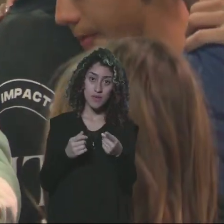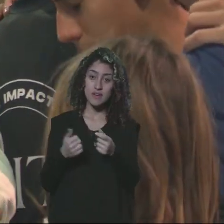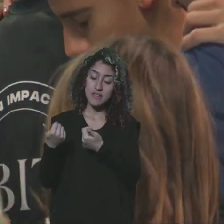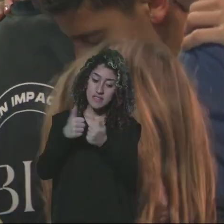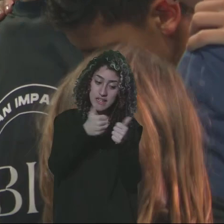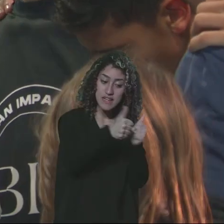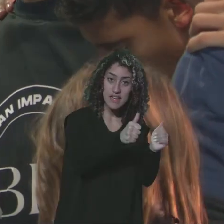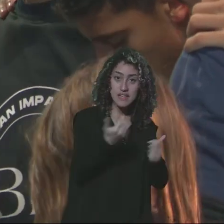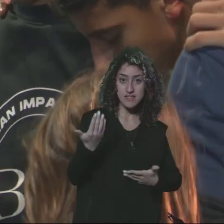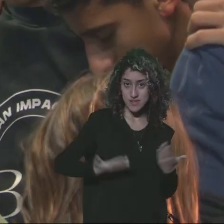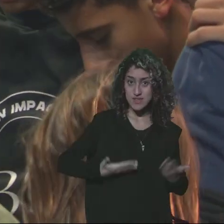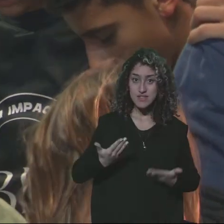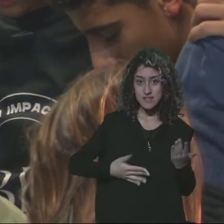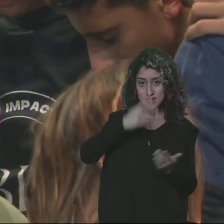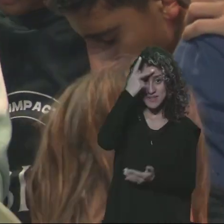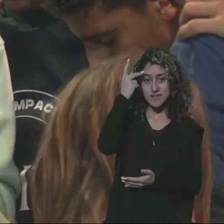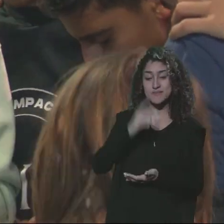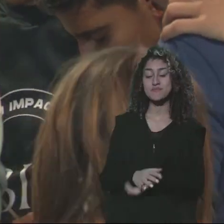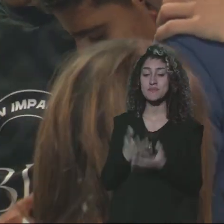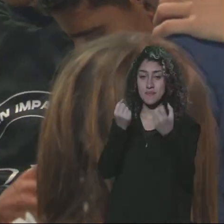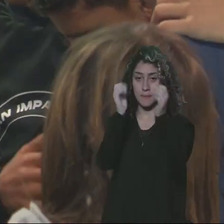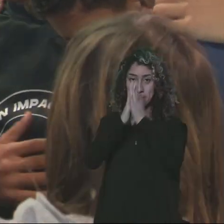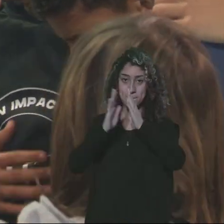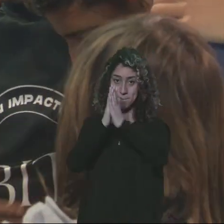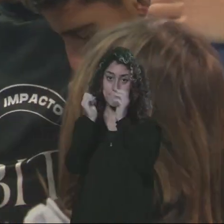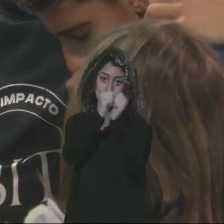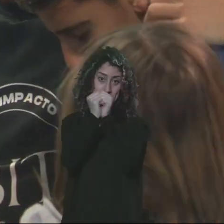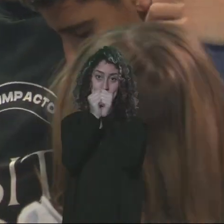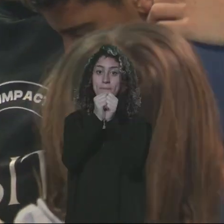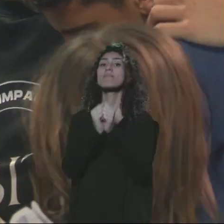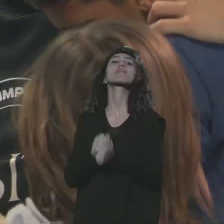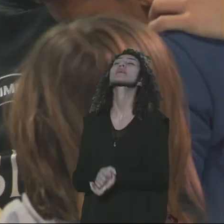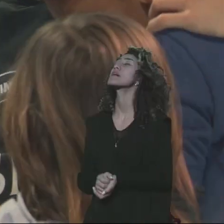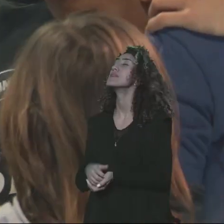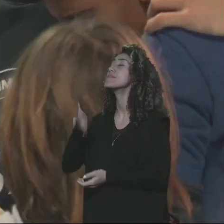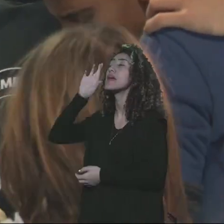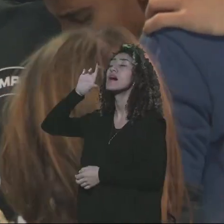olhos aí. E repete assim comigo: Senhor Jesus,